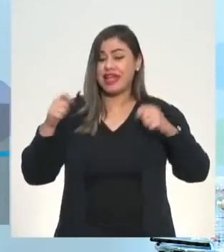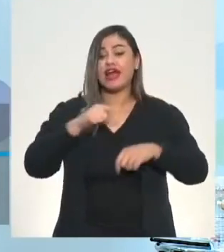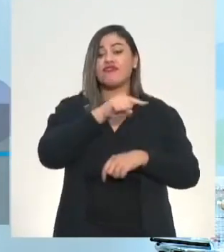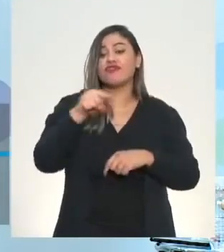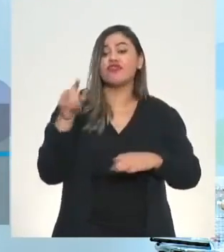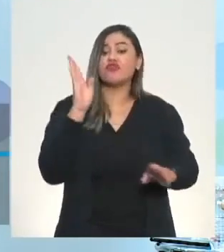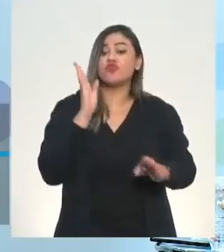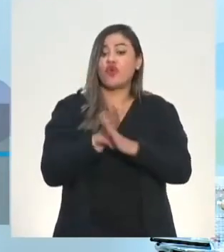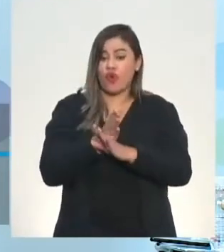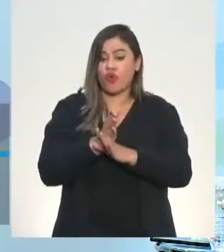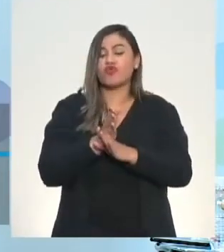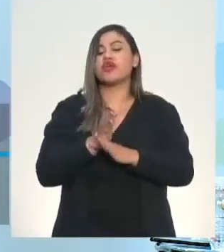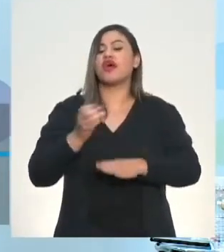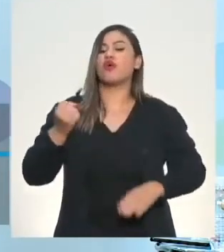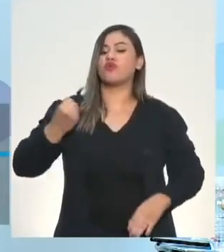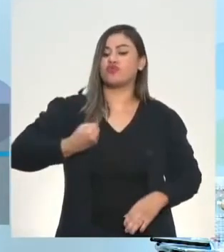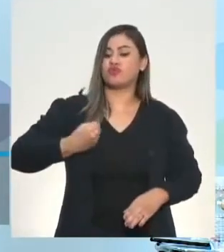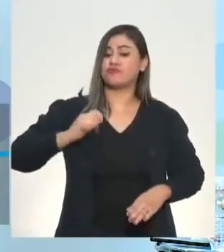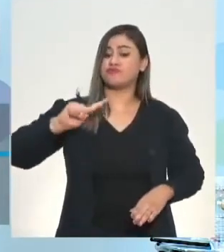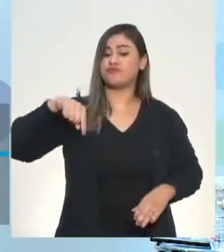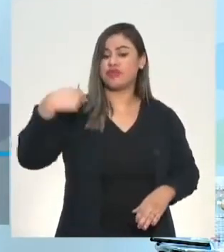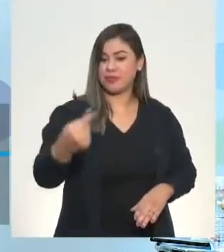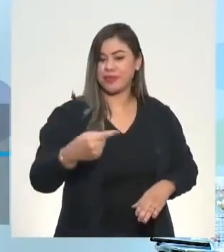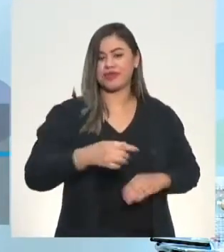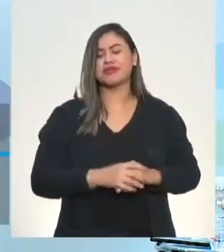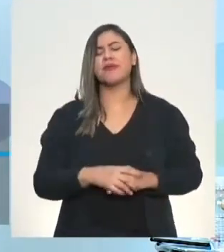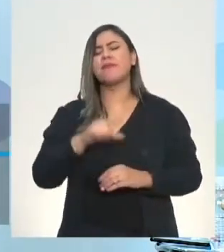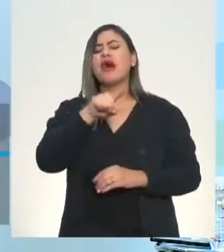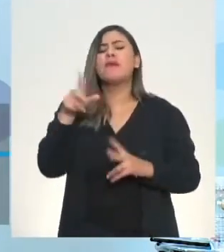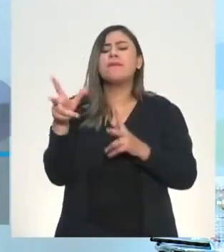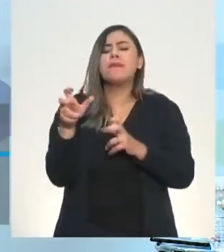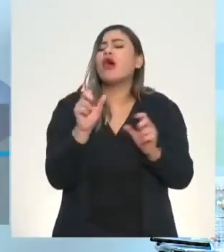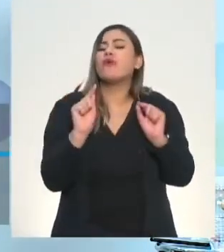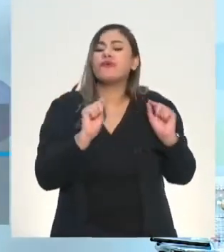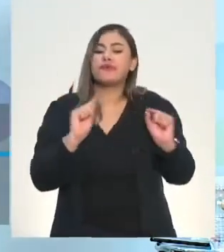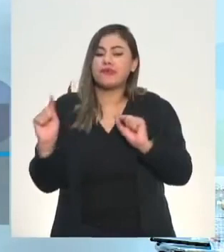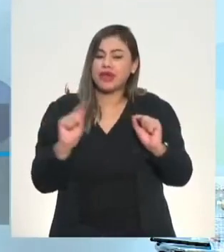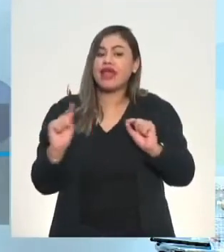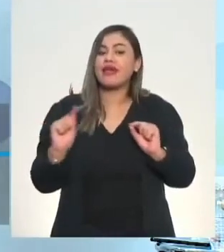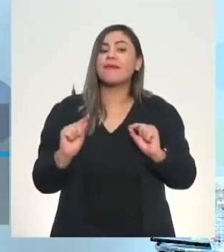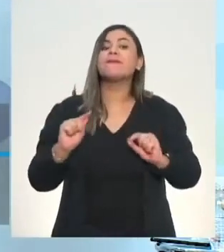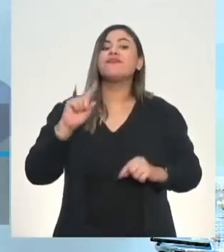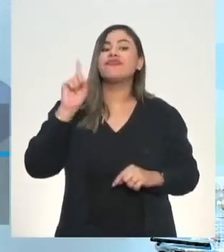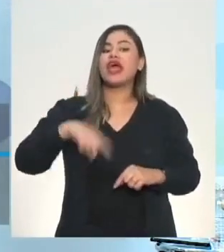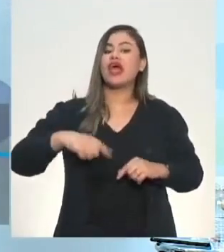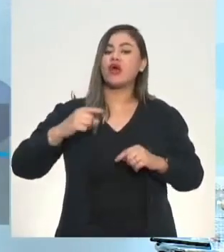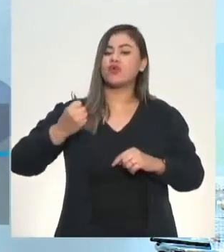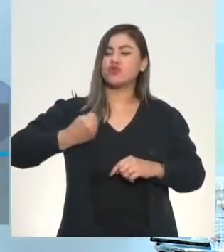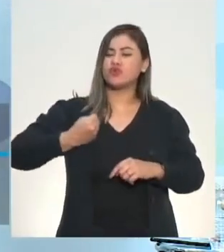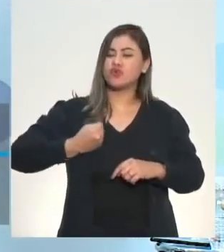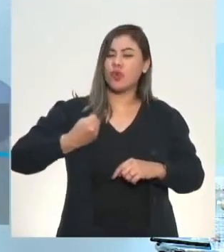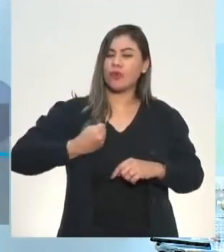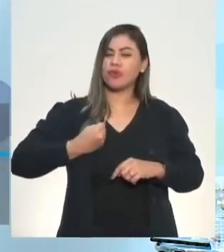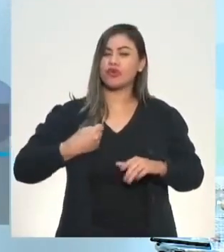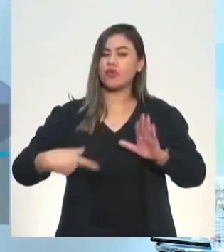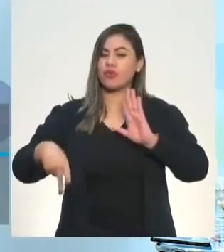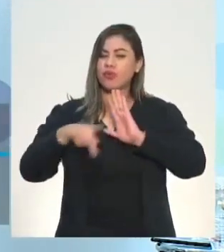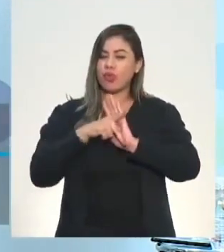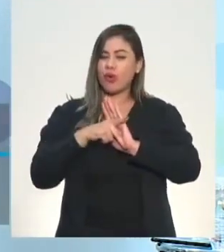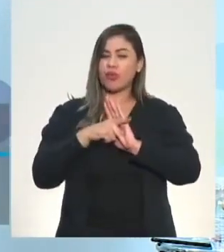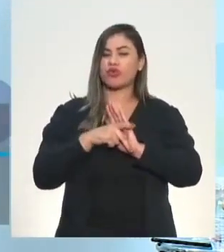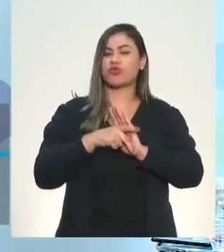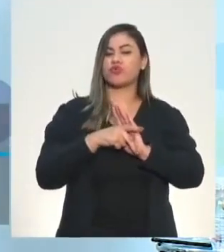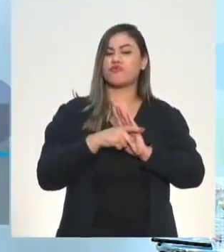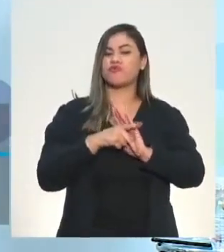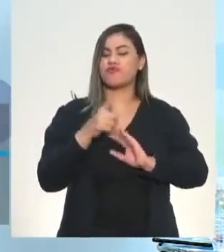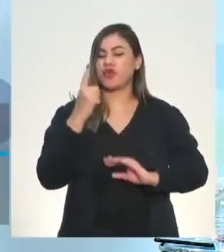consiga determinar sempre o próximo termo. O que quero que você perceba? Que aqui, essa sequência, a gente está descrevendo ela por termos. Então,